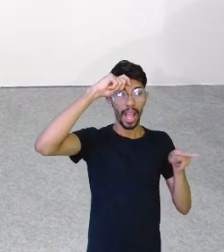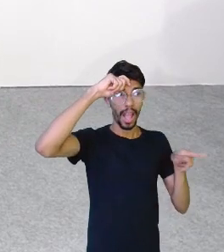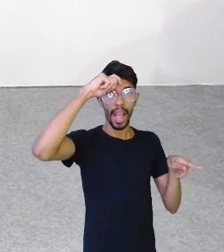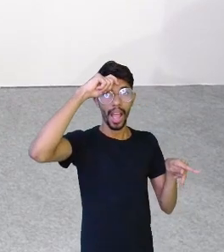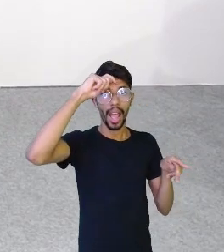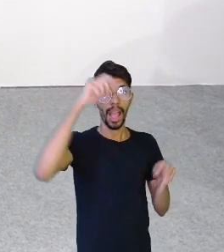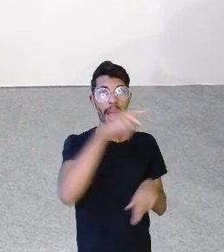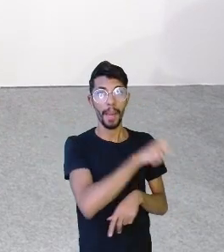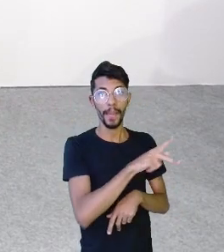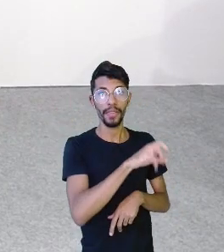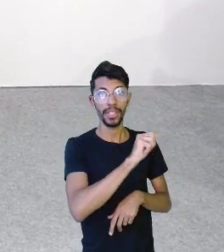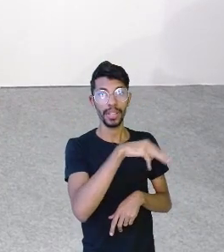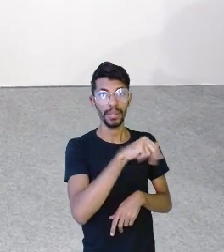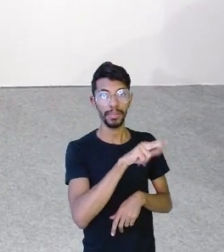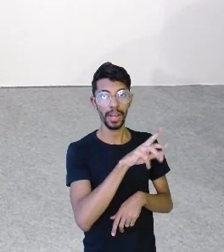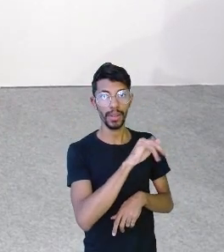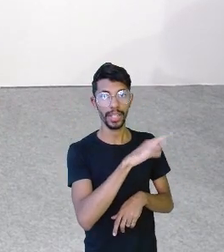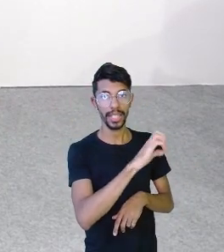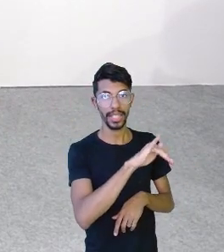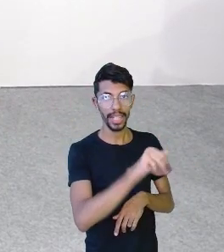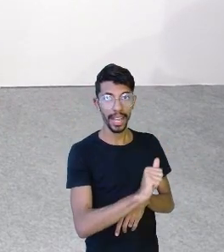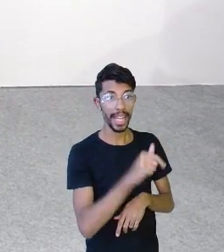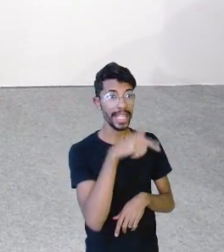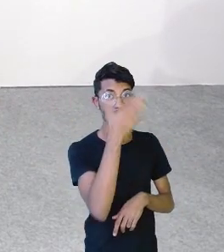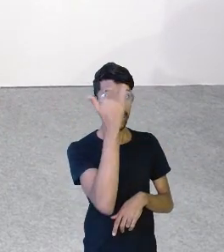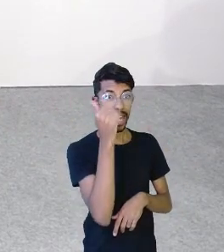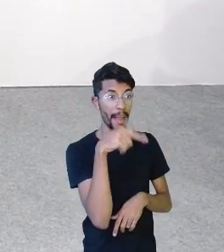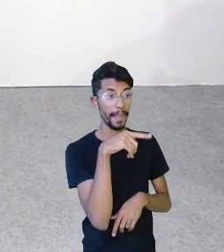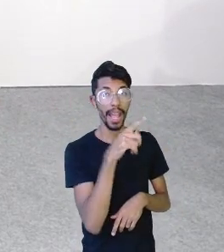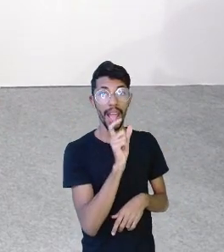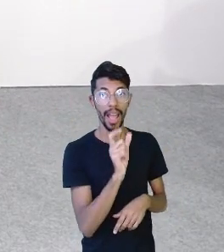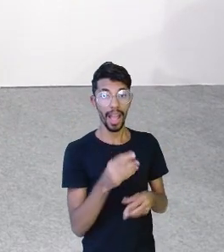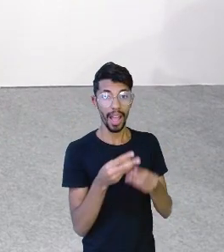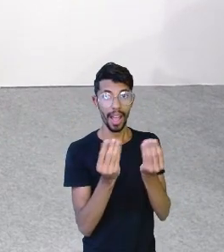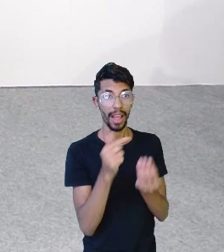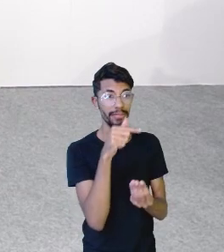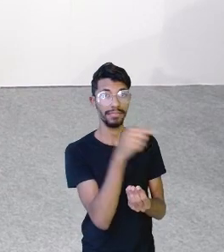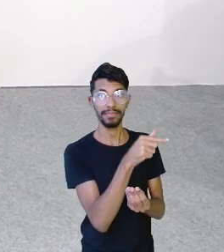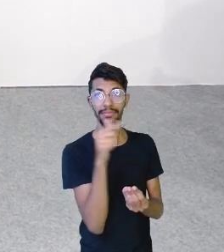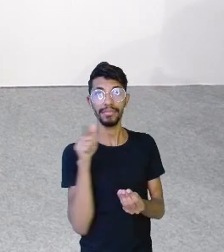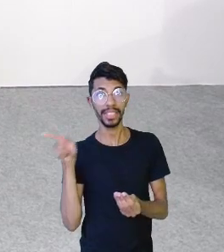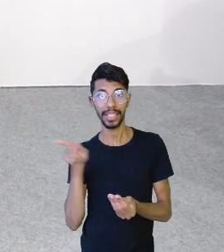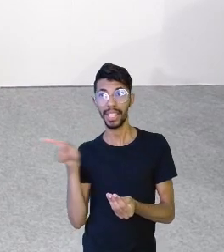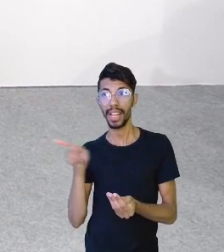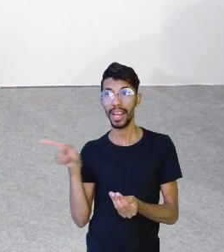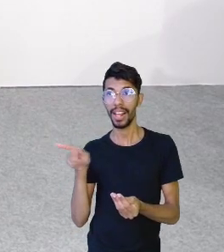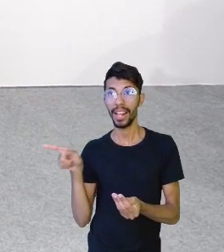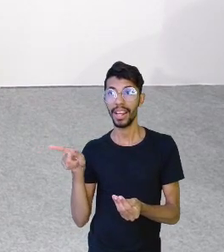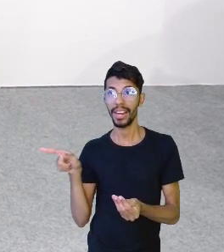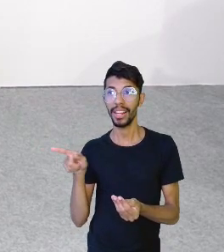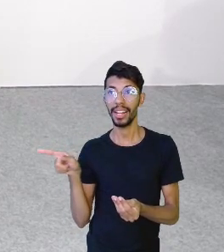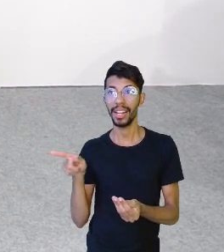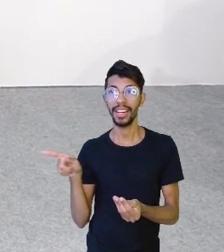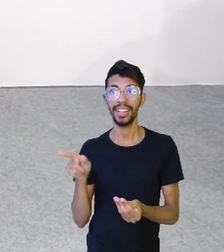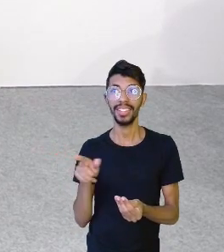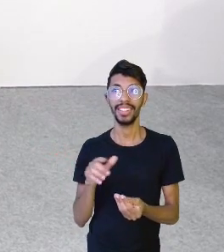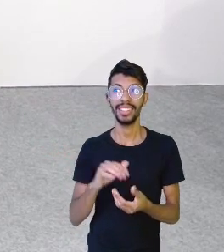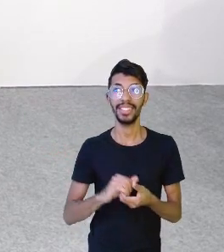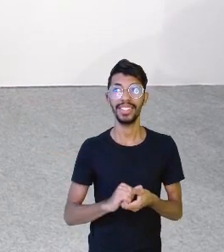Mauriceia sabe a carta que ela está aí. Olha para eles lá, Sandra. Se eu olhar, eu vou ver qual o